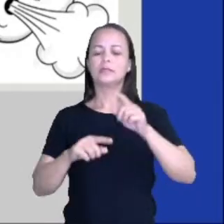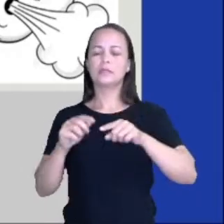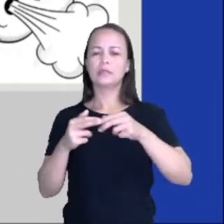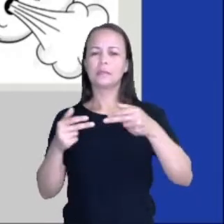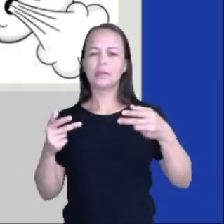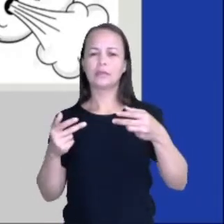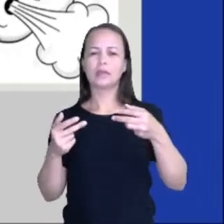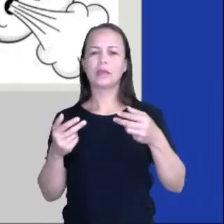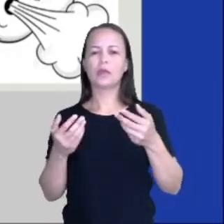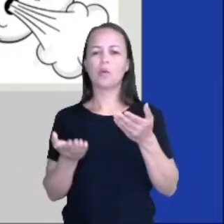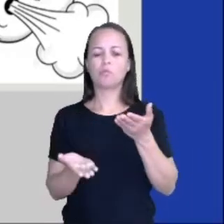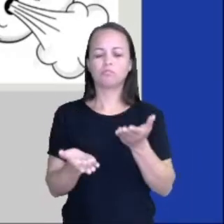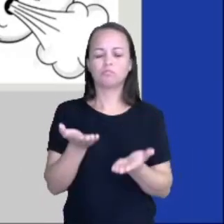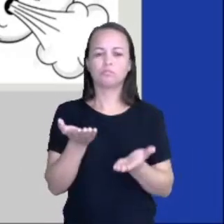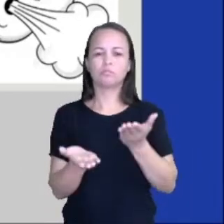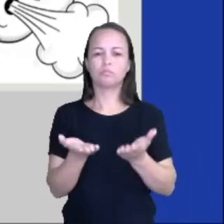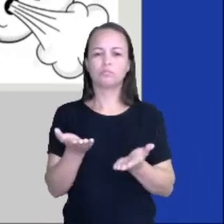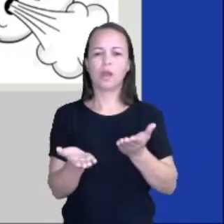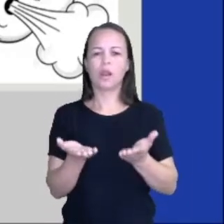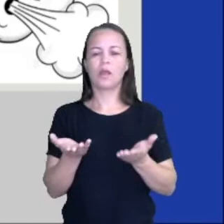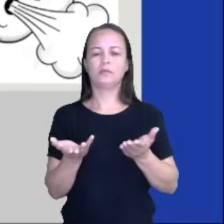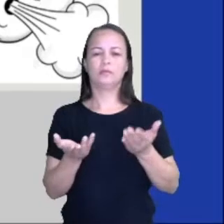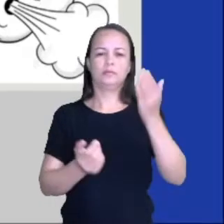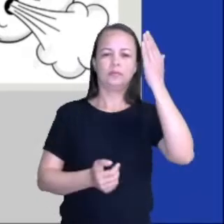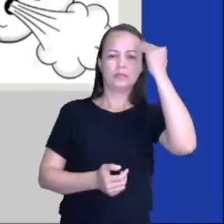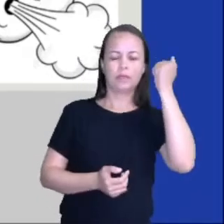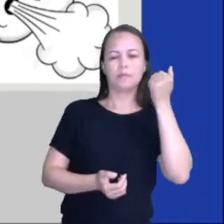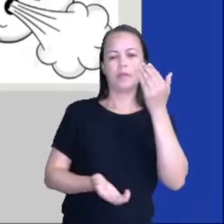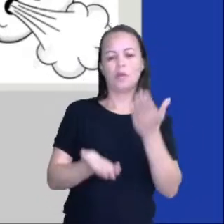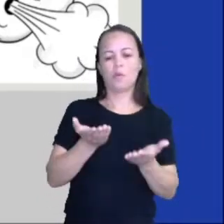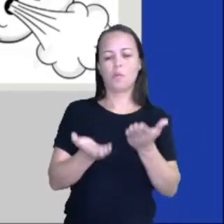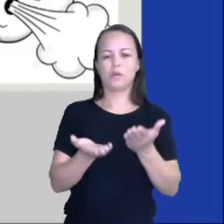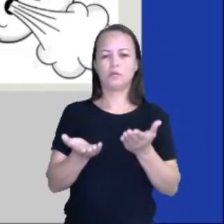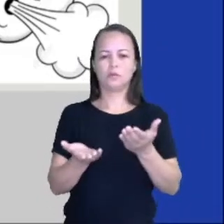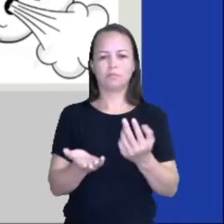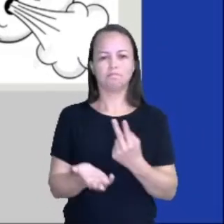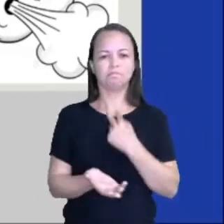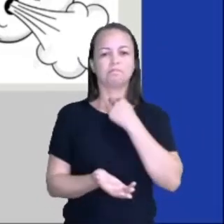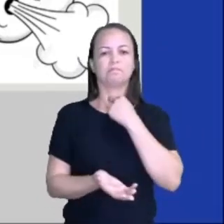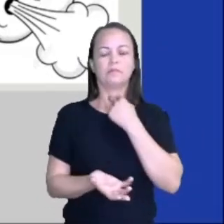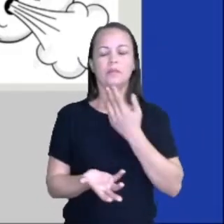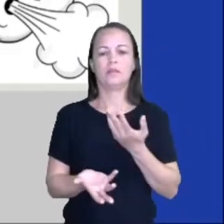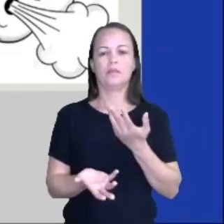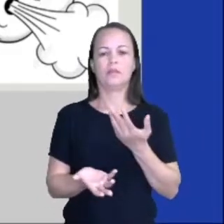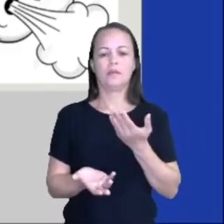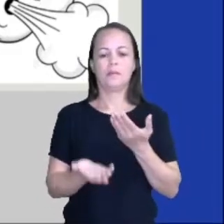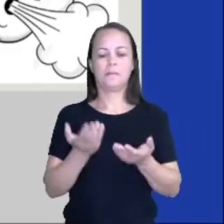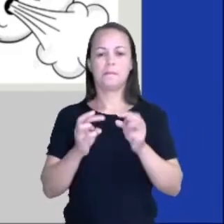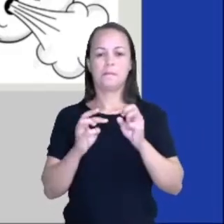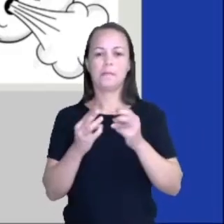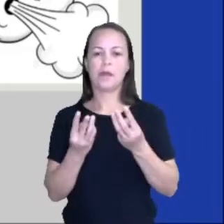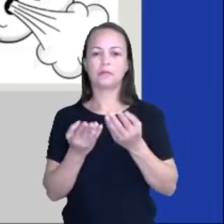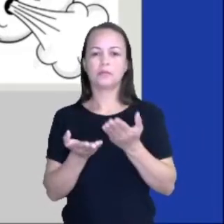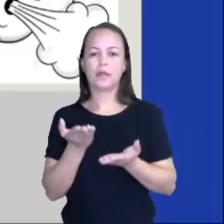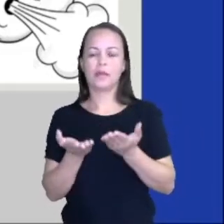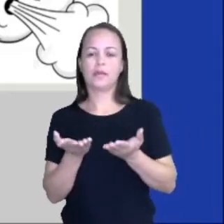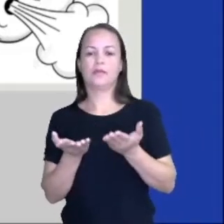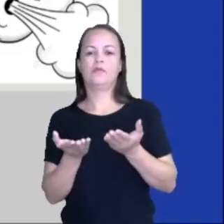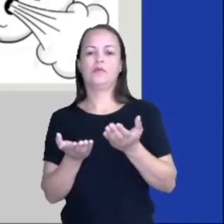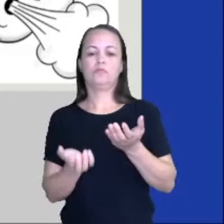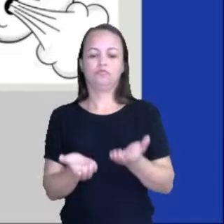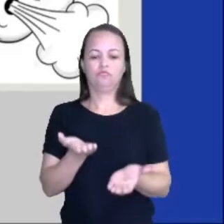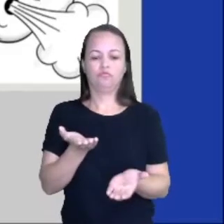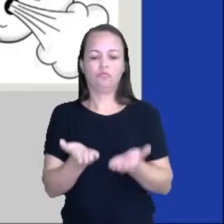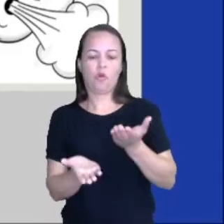uma balança para saber o peso que ela ocupa. Matéria é formada por volume e